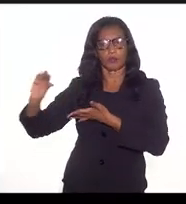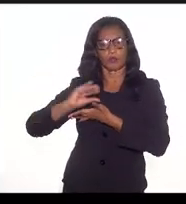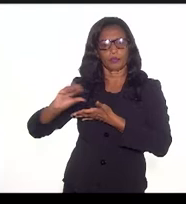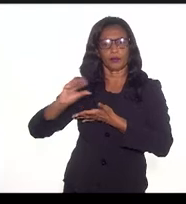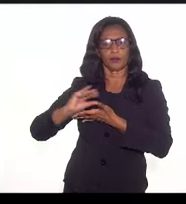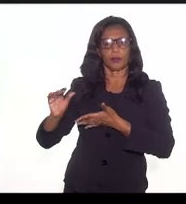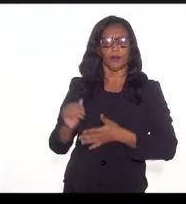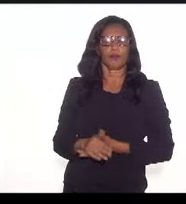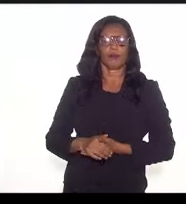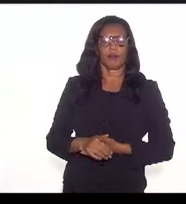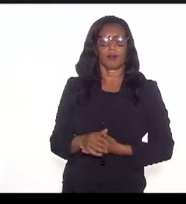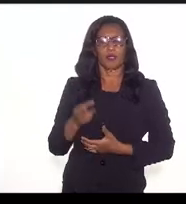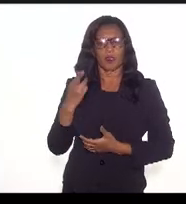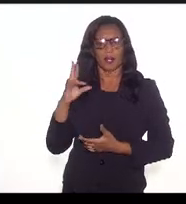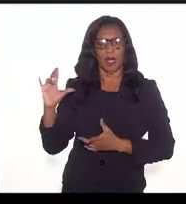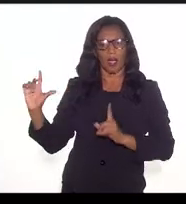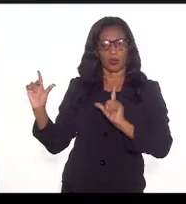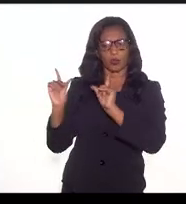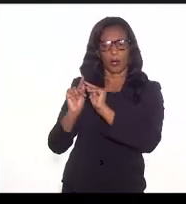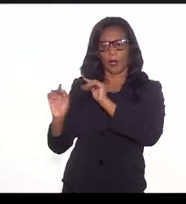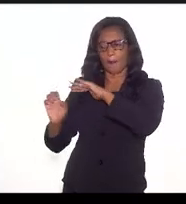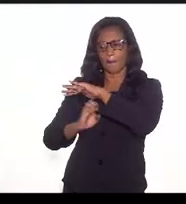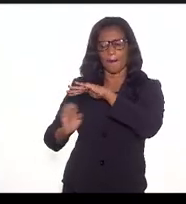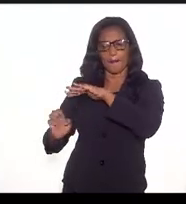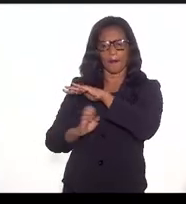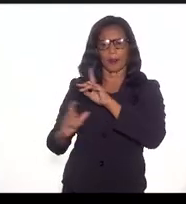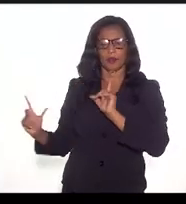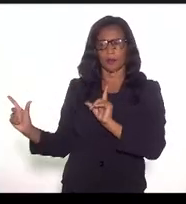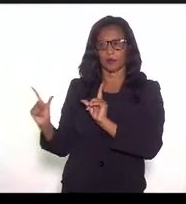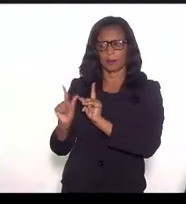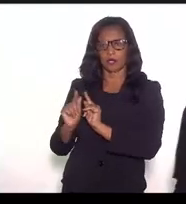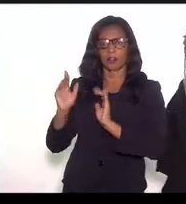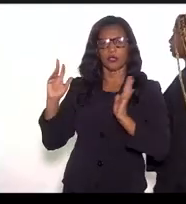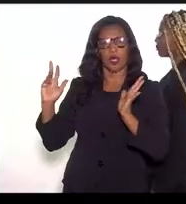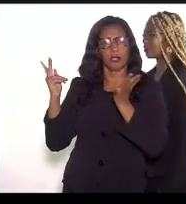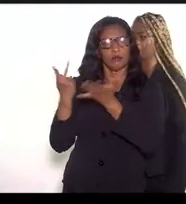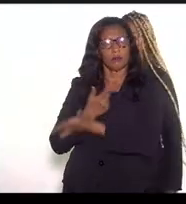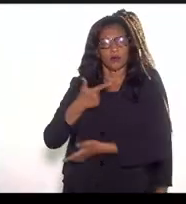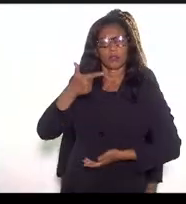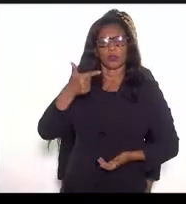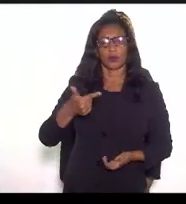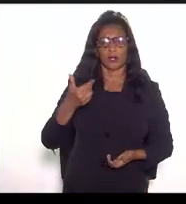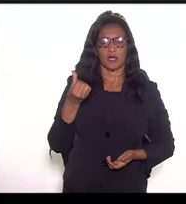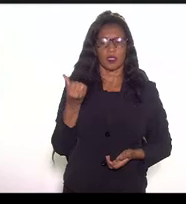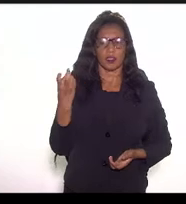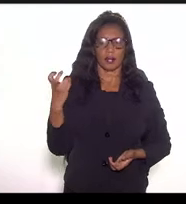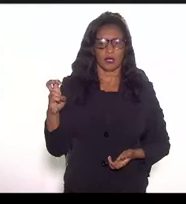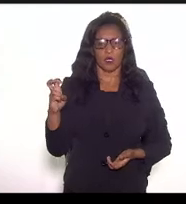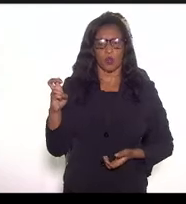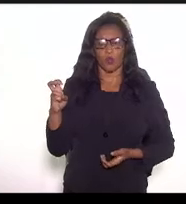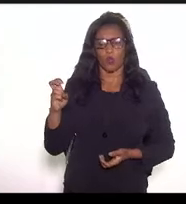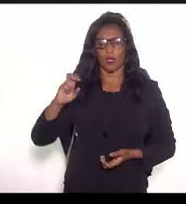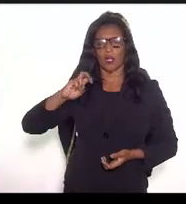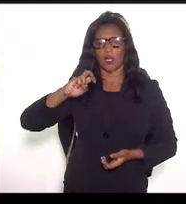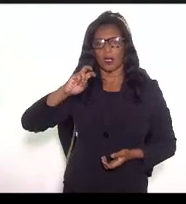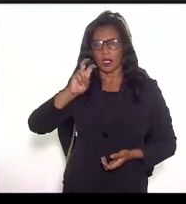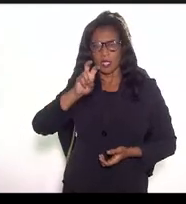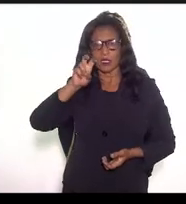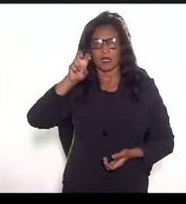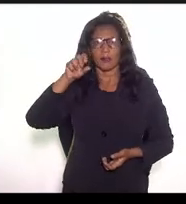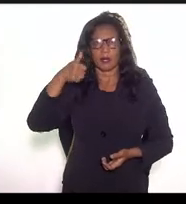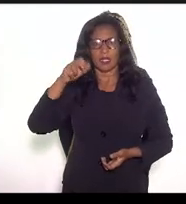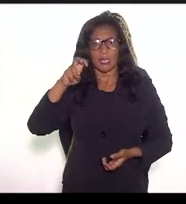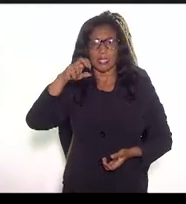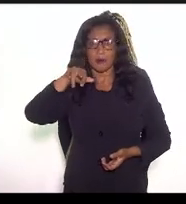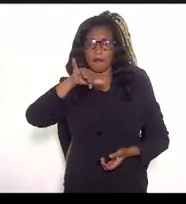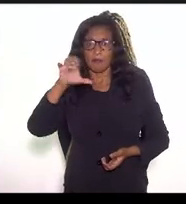Do microcrédito, do microempresário, a gente já fez 265 operações e aproximadamente 15 milhões. Da